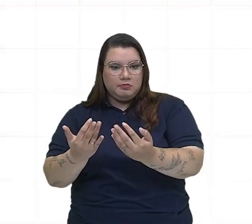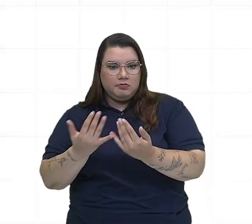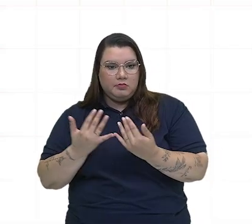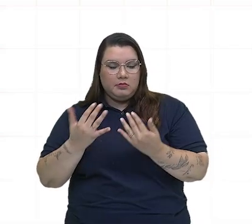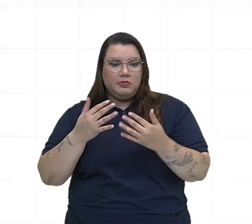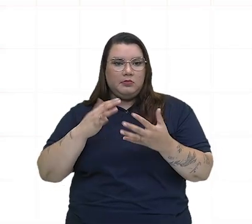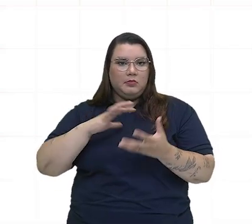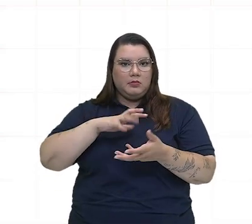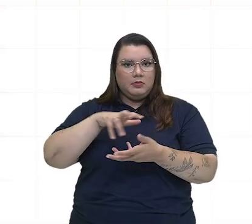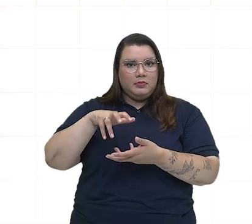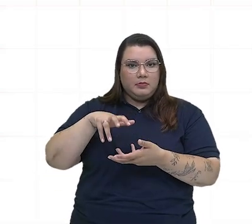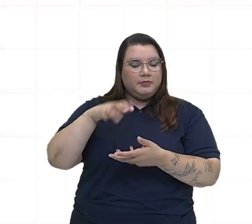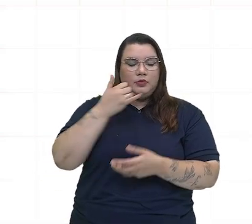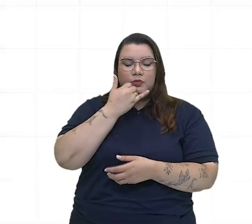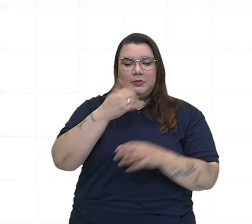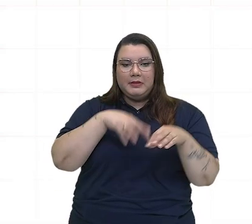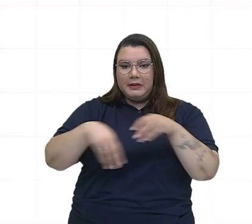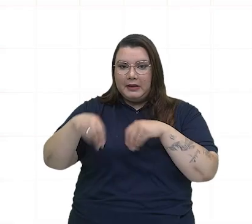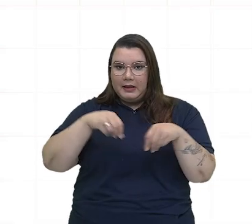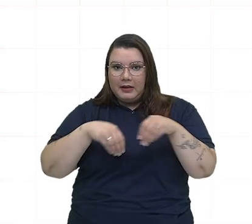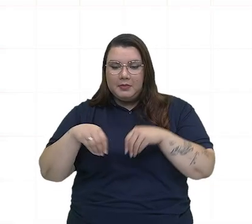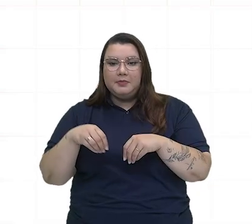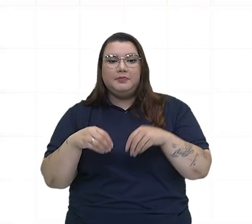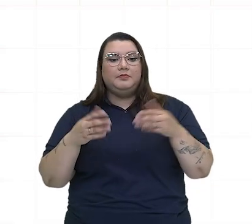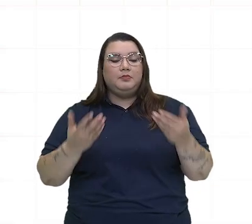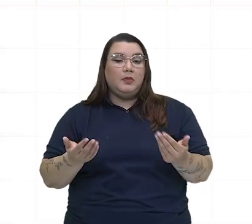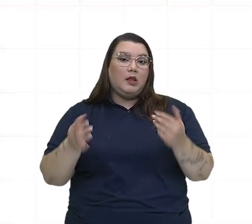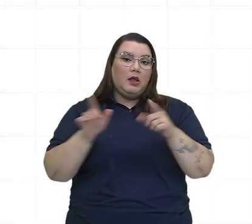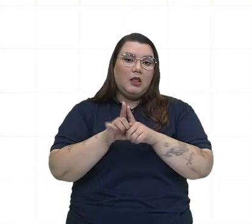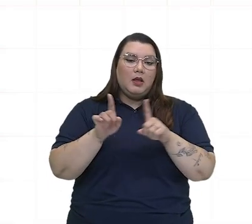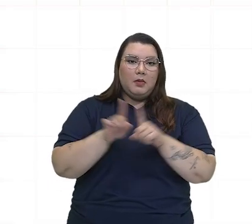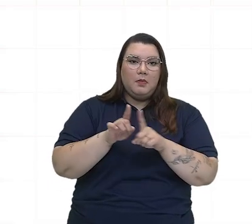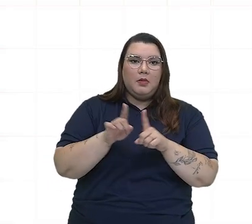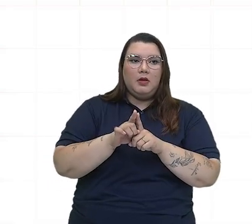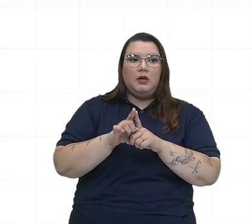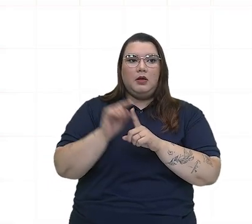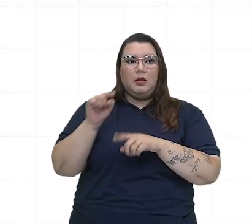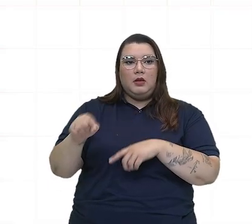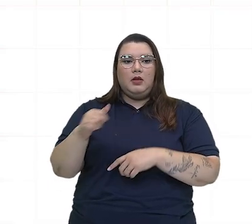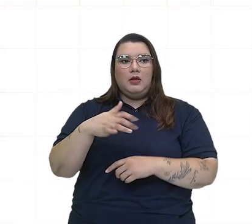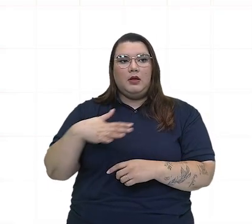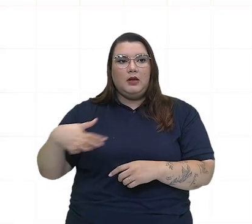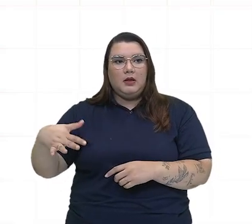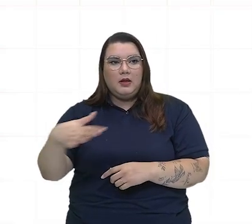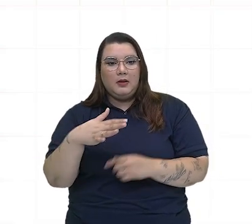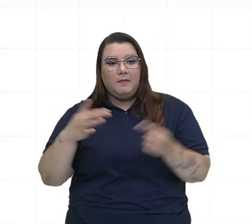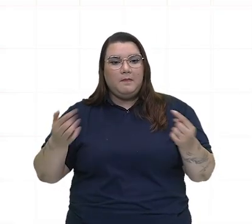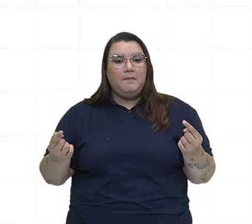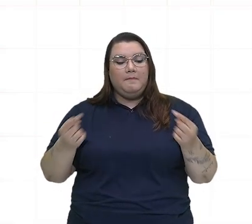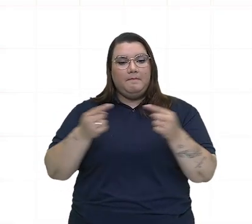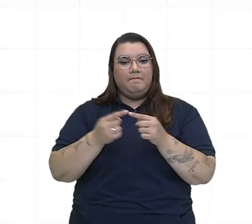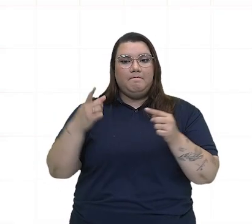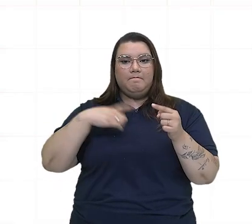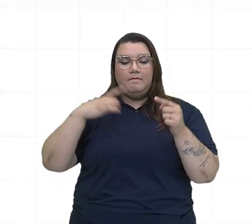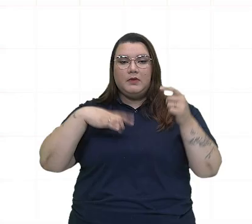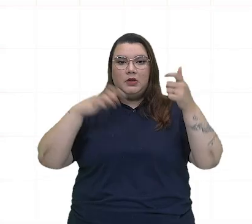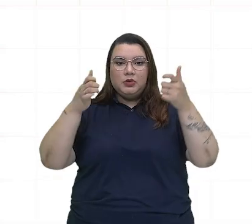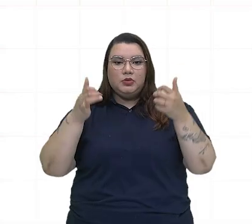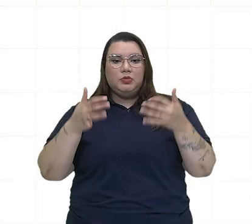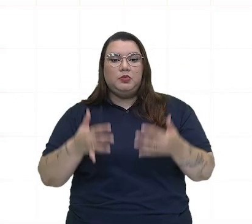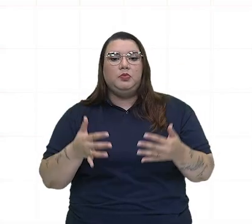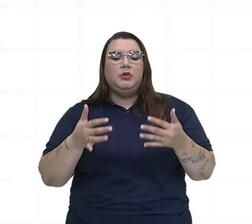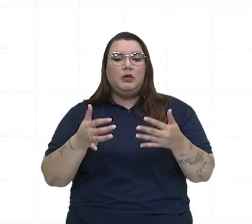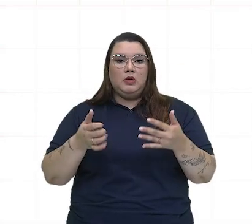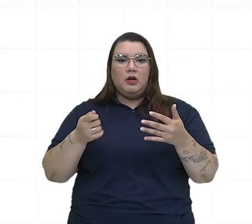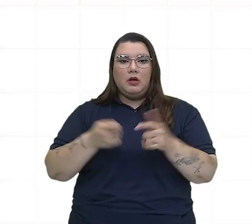da terra. E, por conta disso também, nessas áreas, apesar de se tratar de